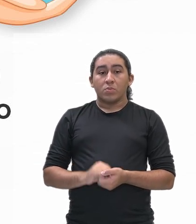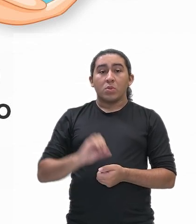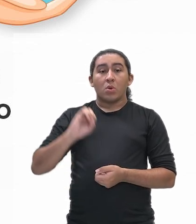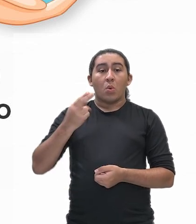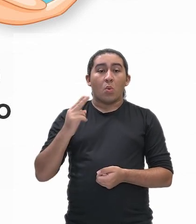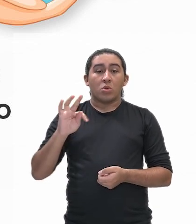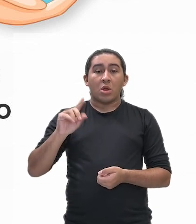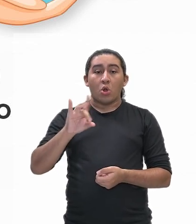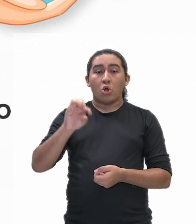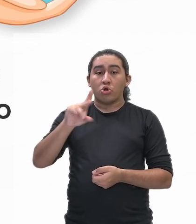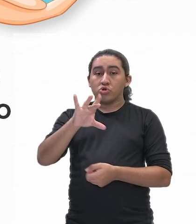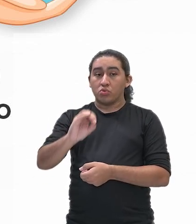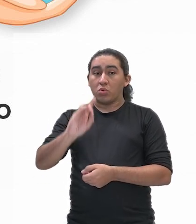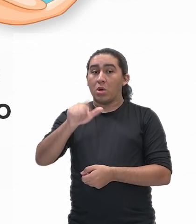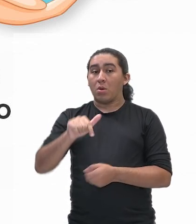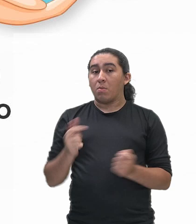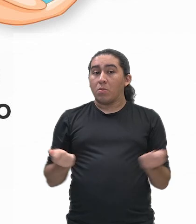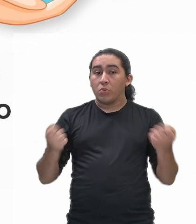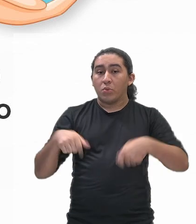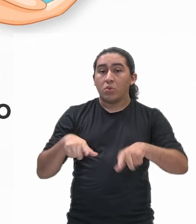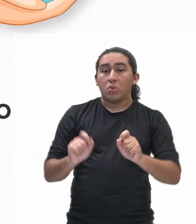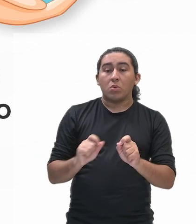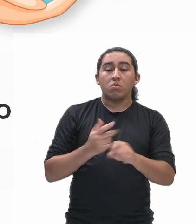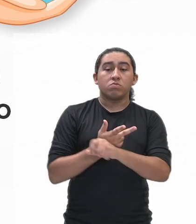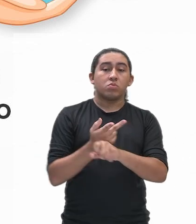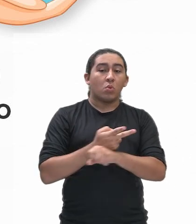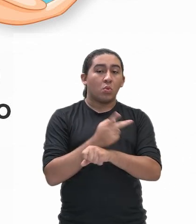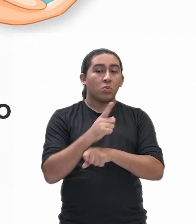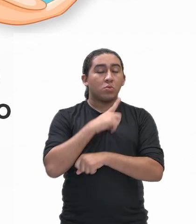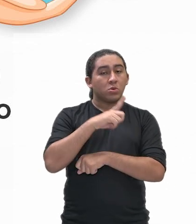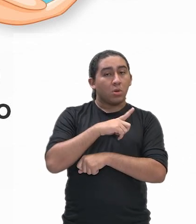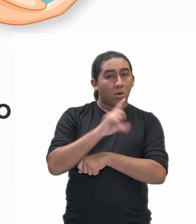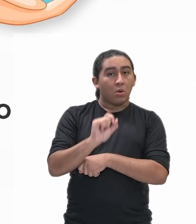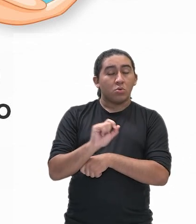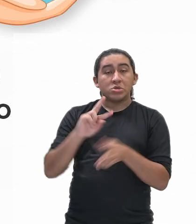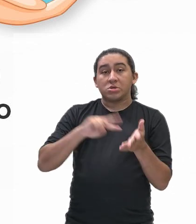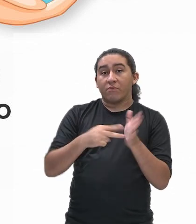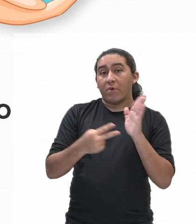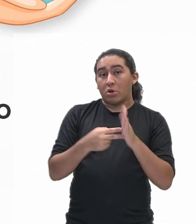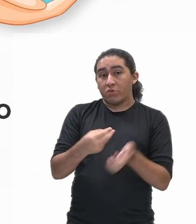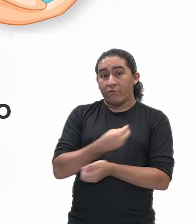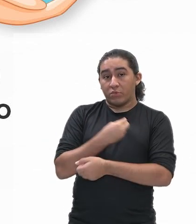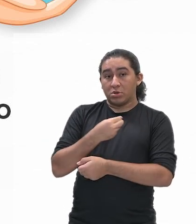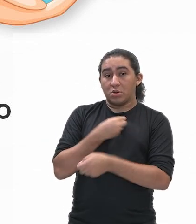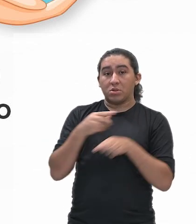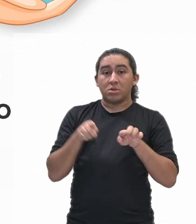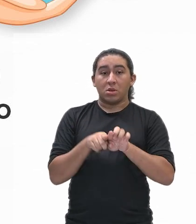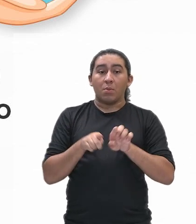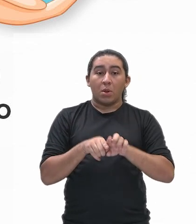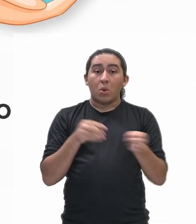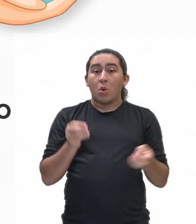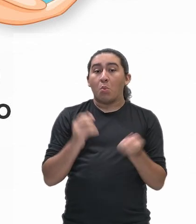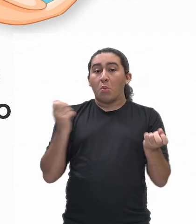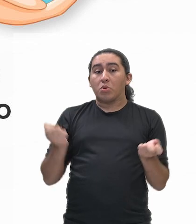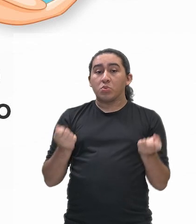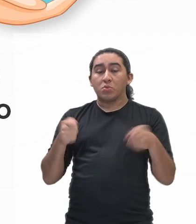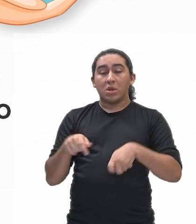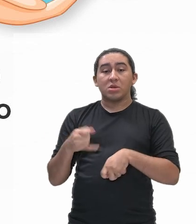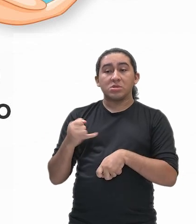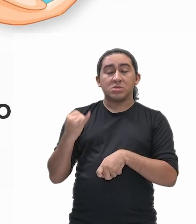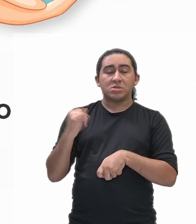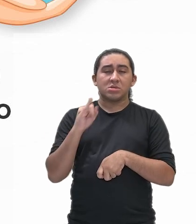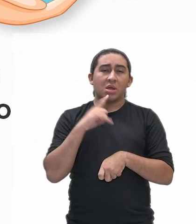é aquele em que a busca pelo sentido da vida ou sobre como proceder diante